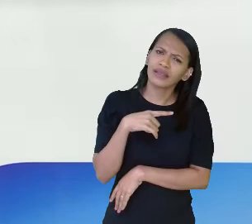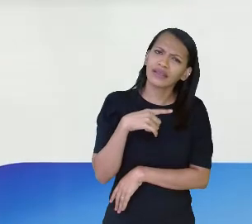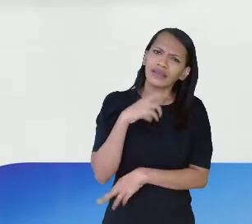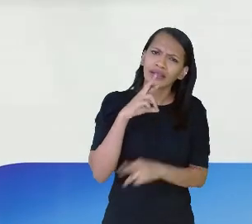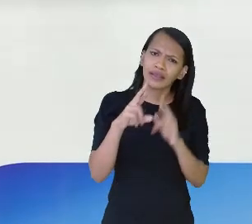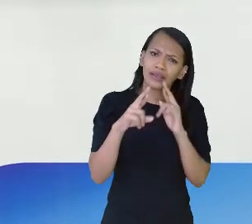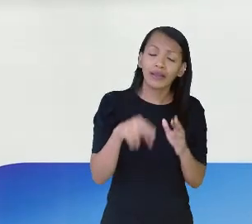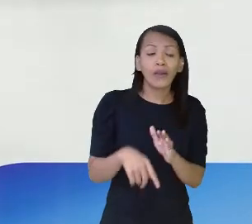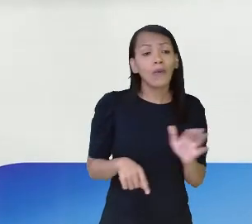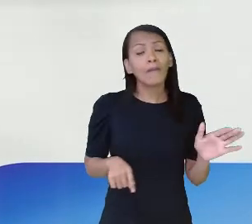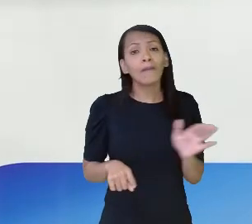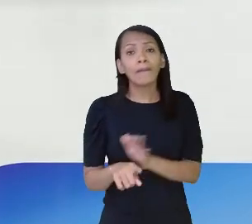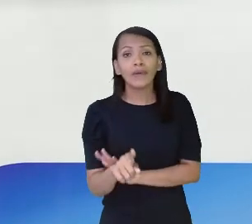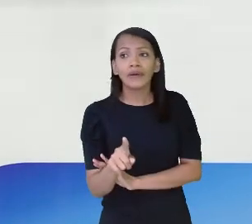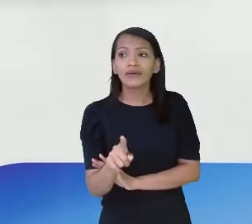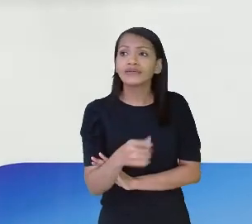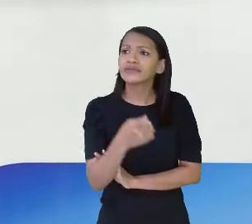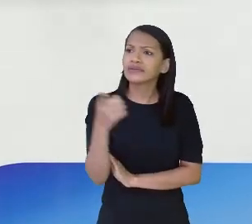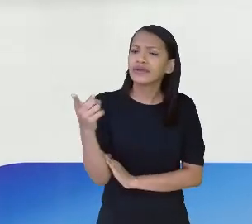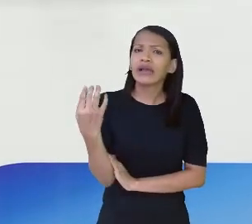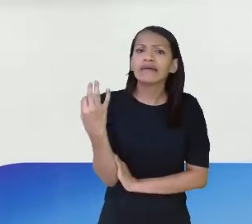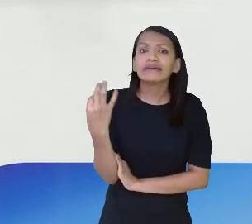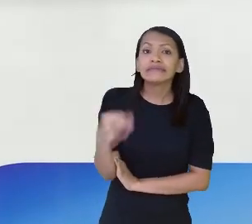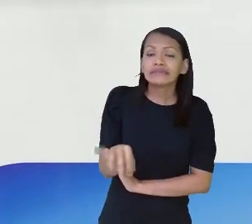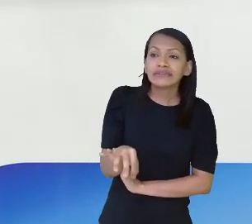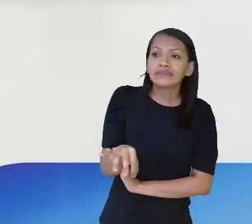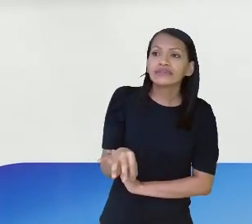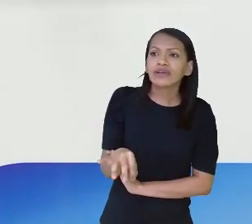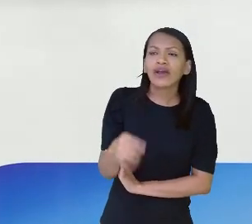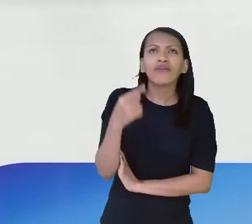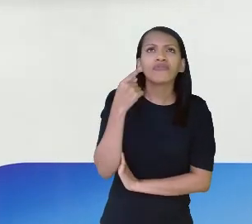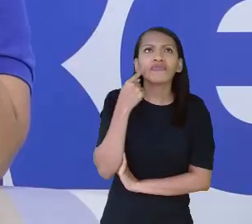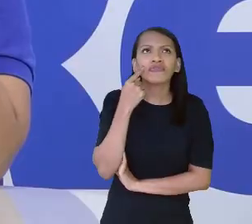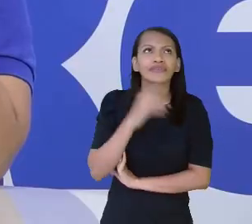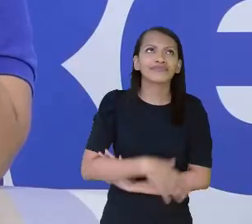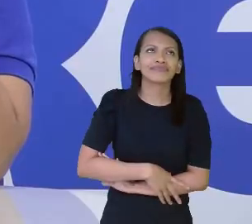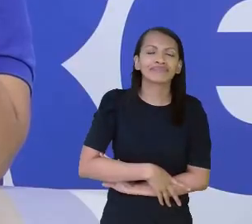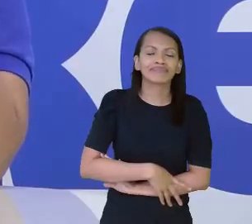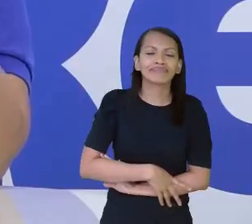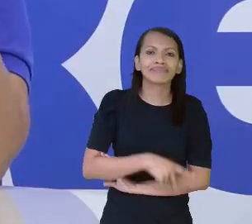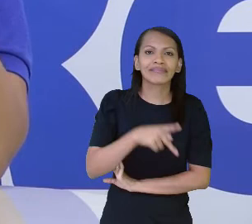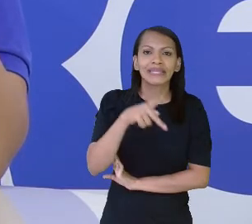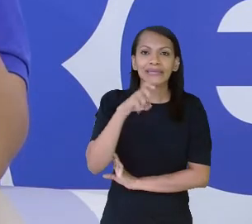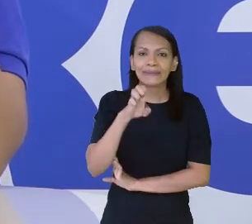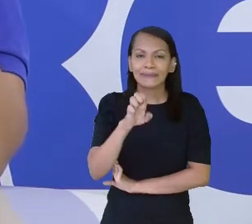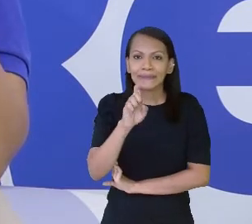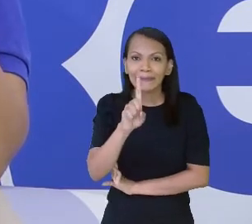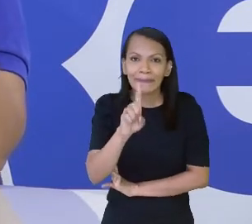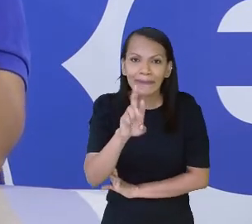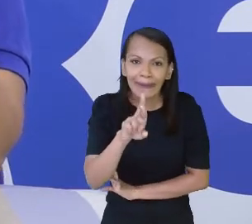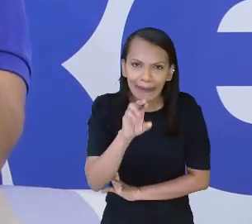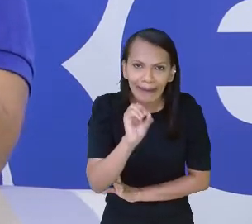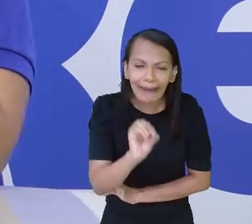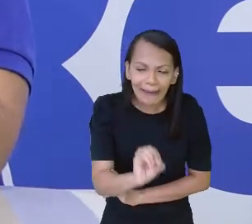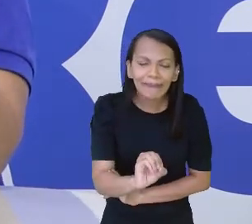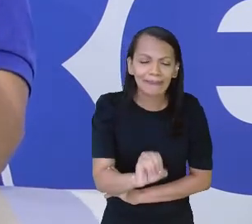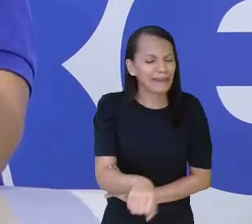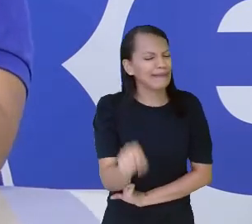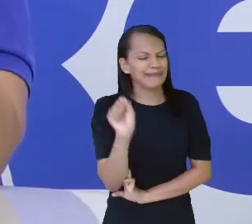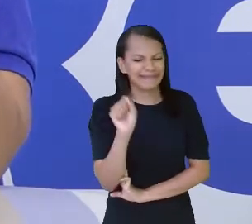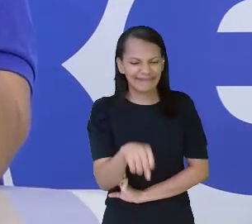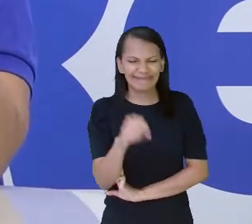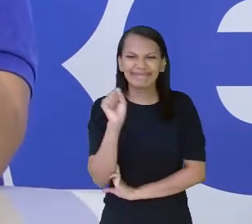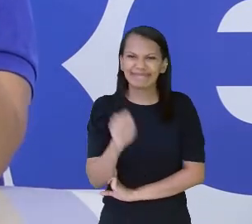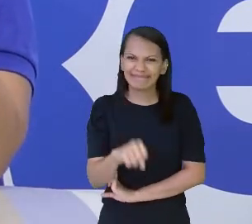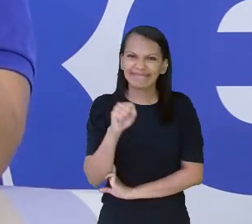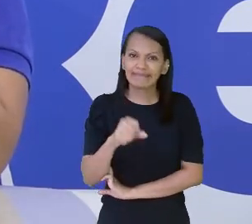pergunta à professora Kedma. Quem a senhora acha que acertou aqui? Chuta sim. Será que foi Pedro? Golaço. Será que foi Pedro? Pedro